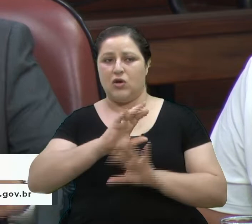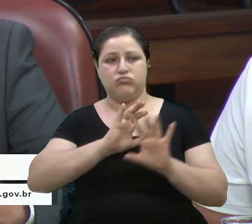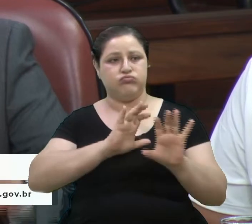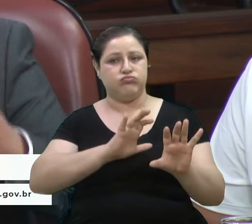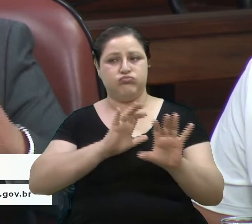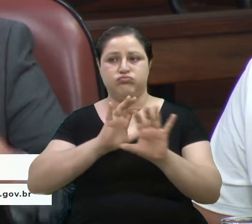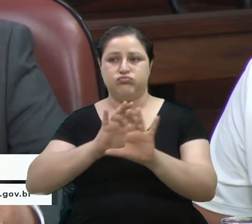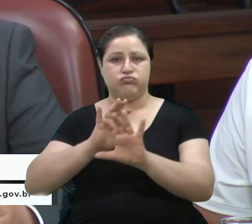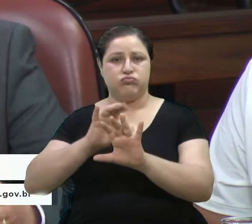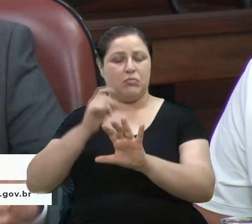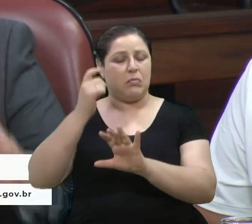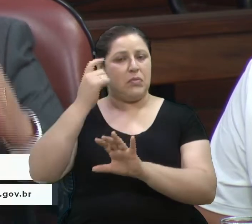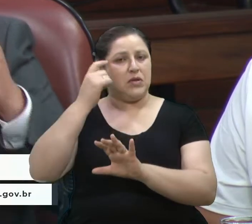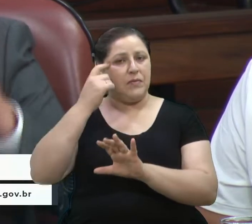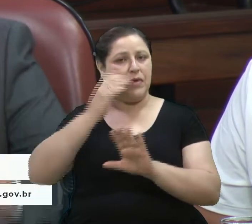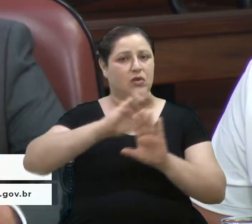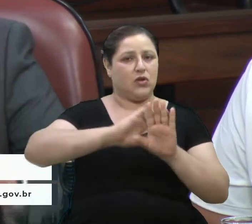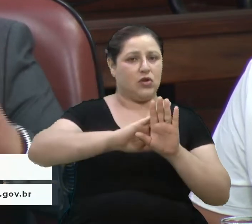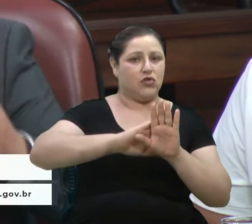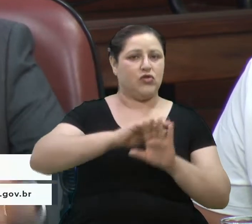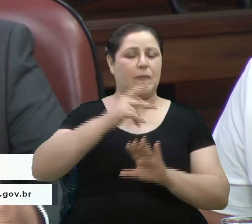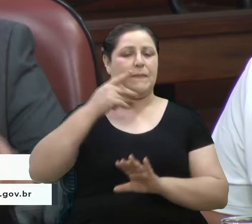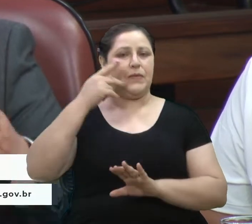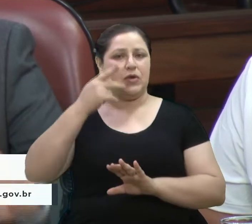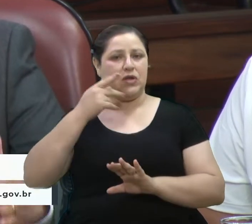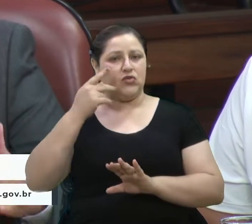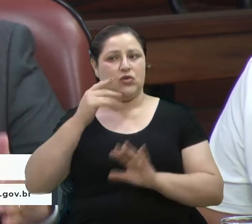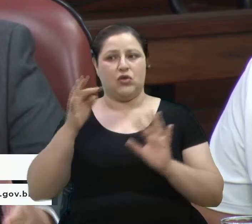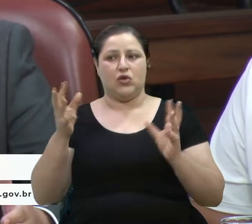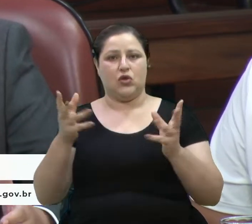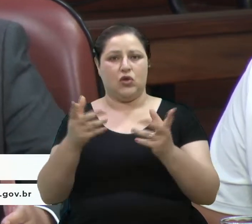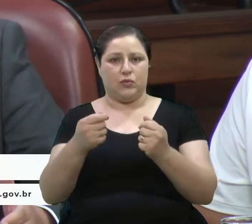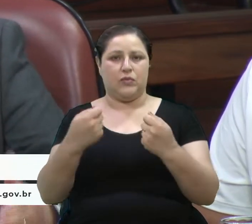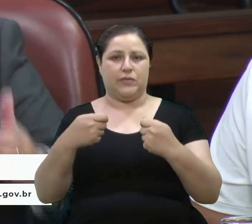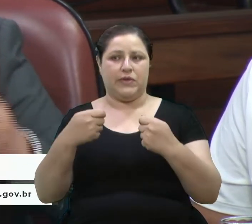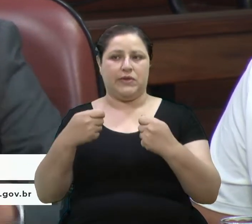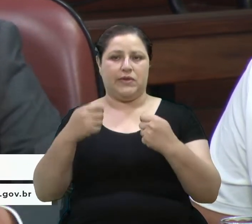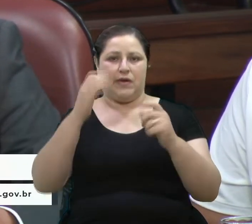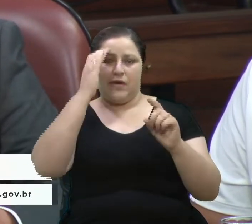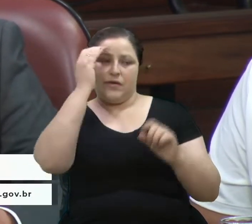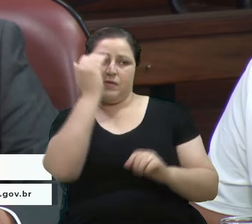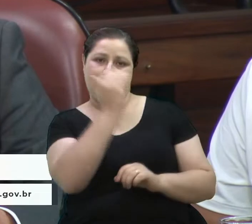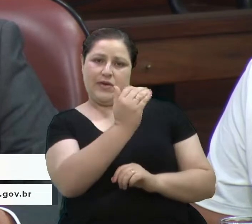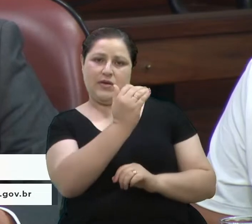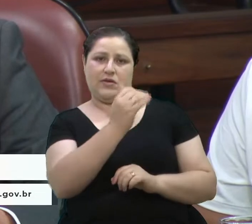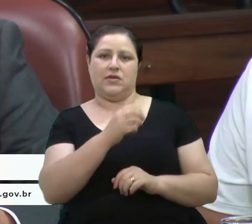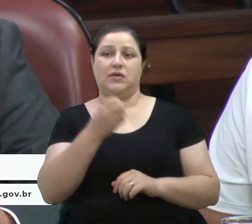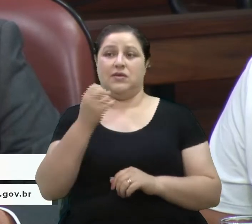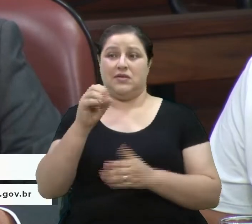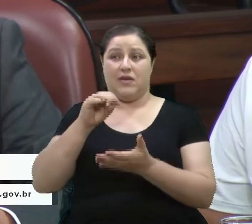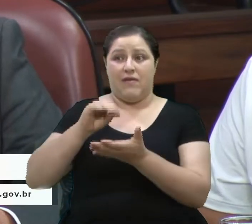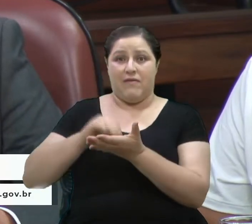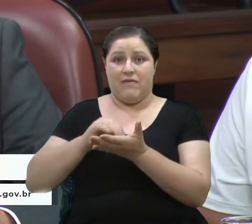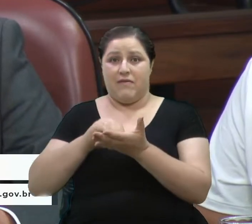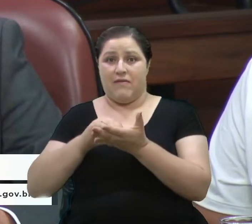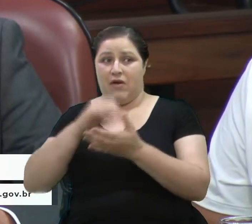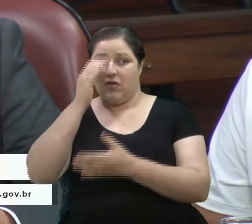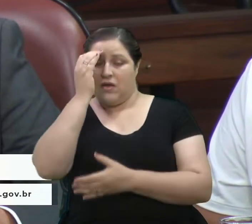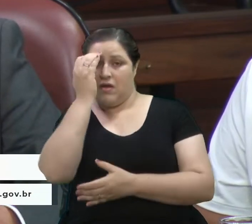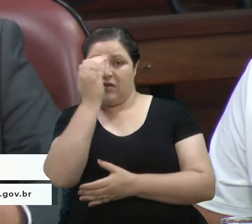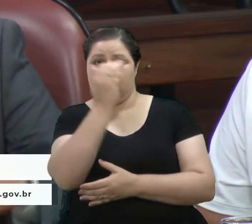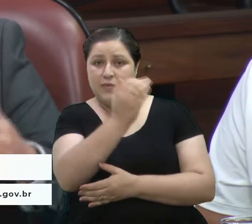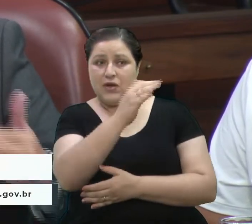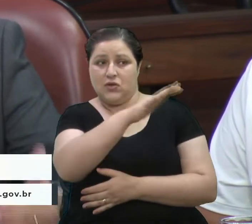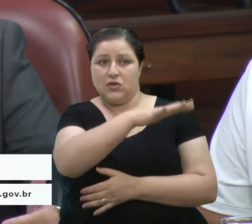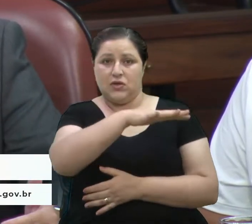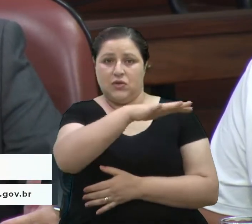pensamento ideológico político, mas todas as pessoas precisam respeitar. O momento que a pessoa não respeita a